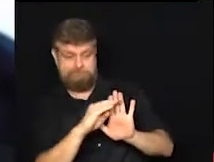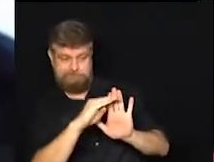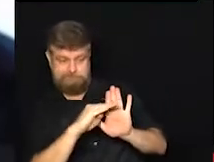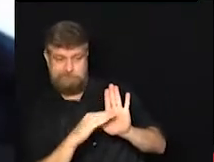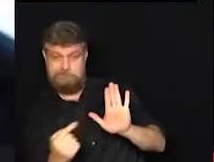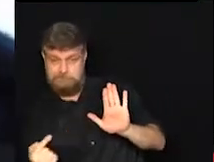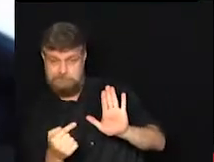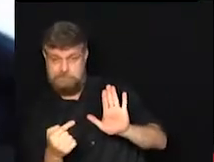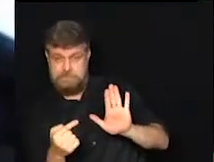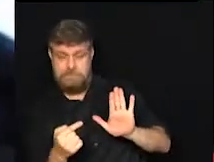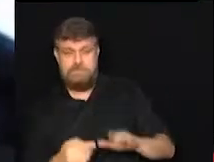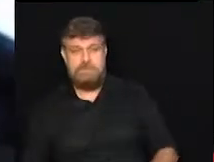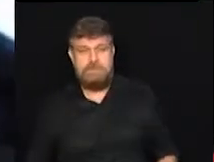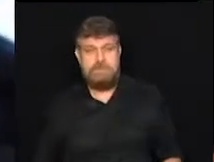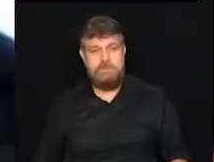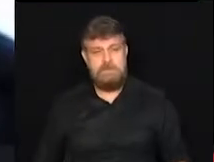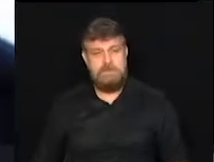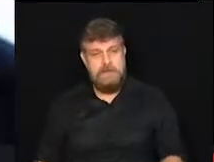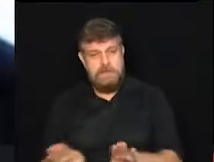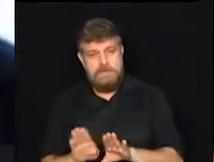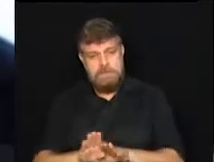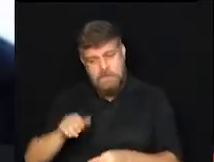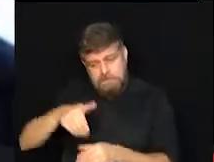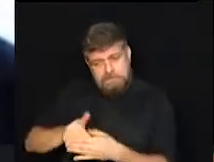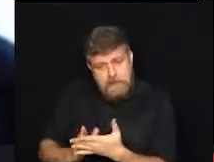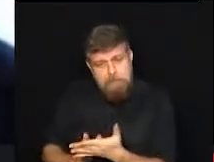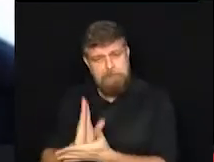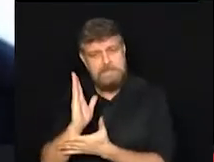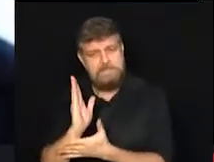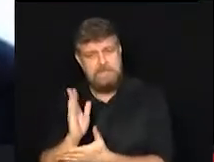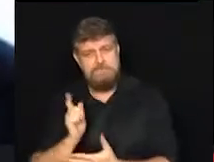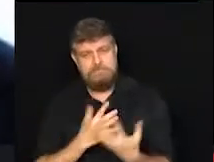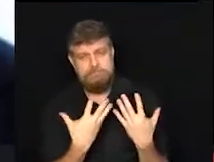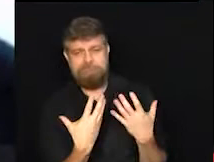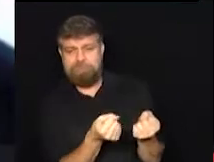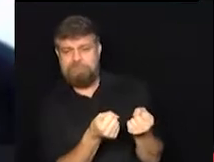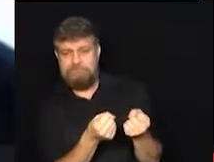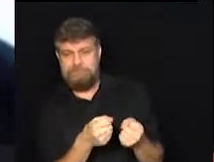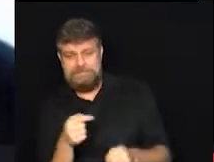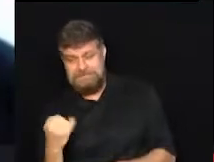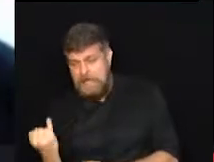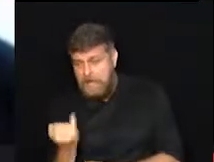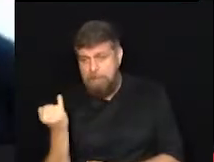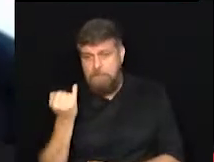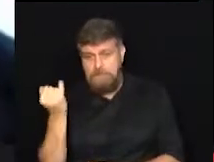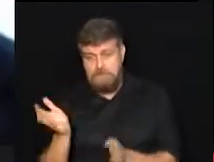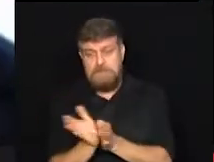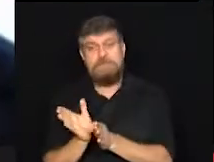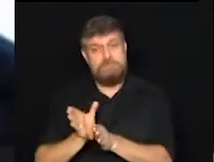E de aprovação, né, dessa lei, que é muito importante para o Conselho.